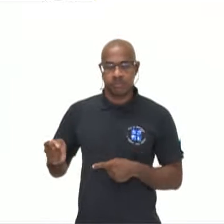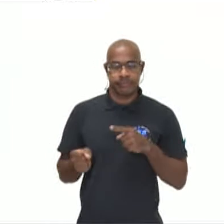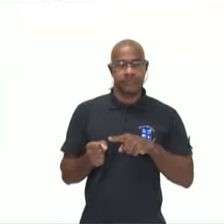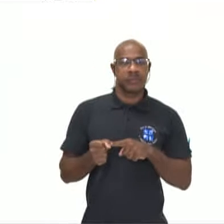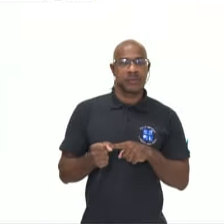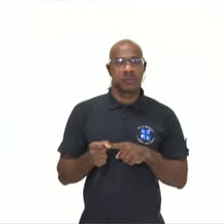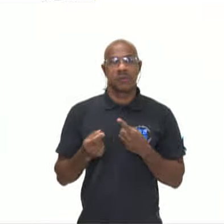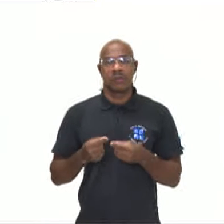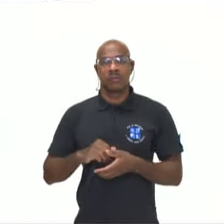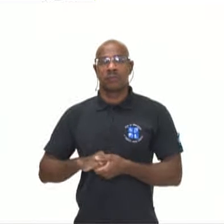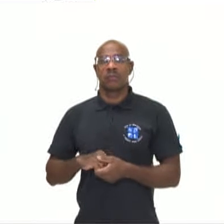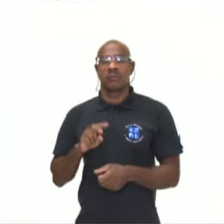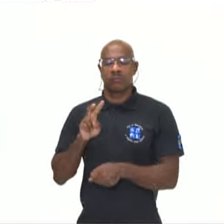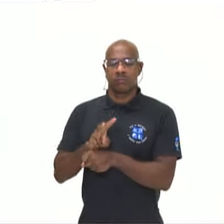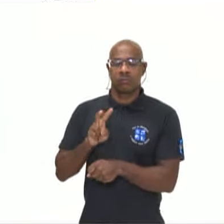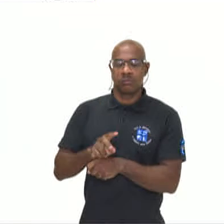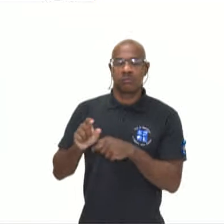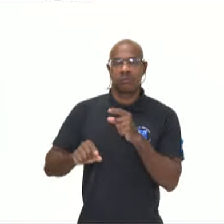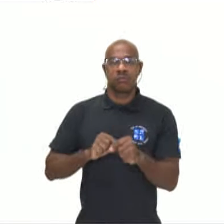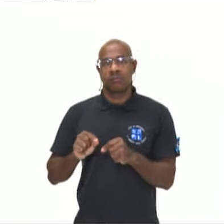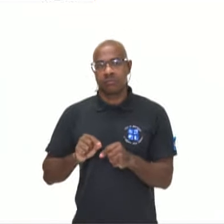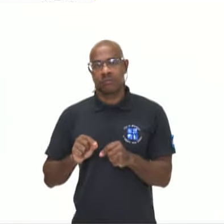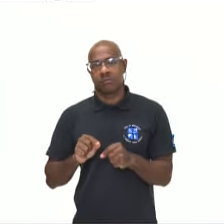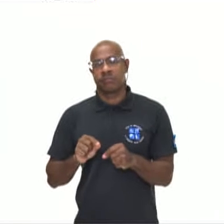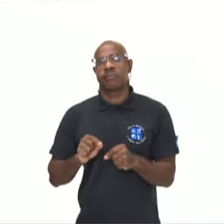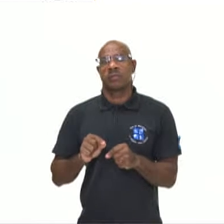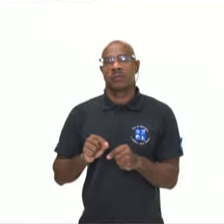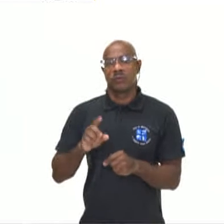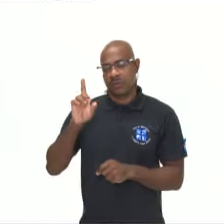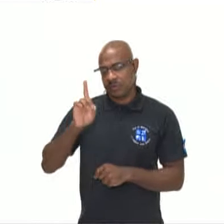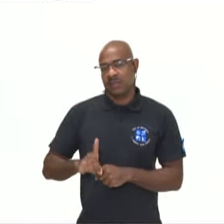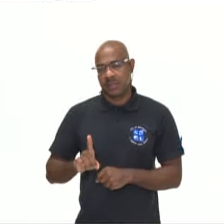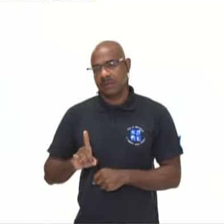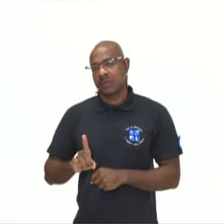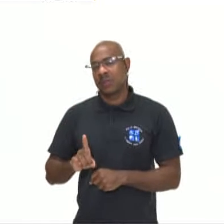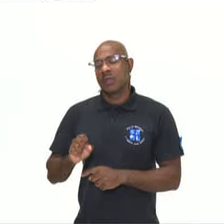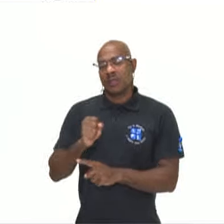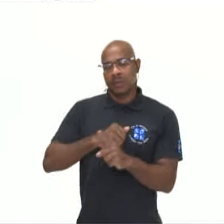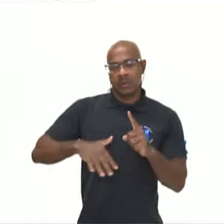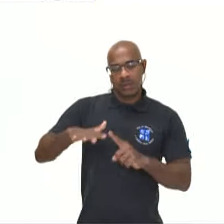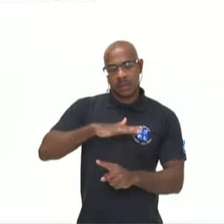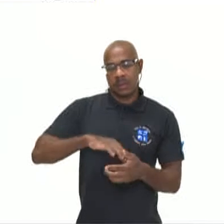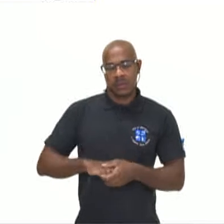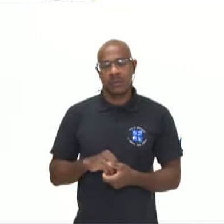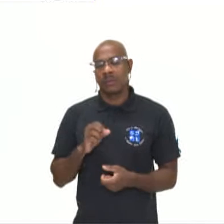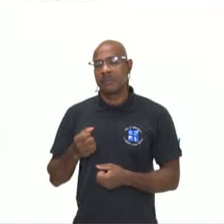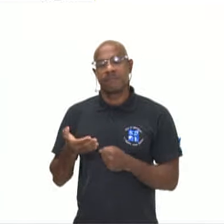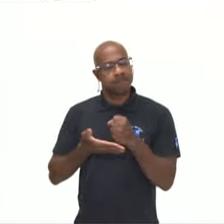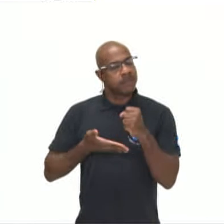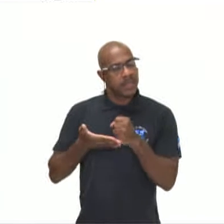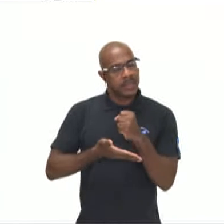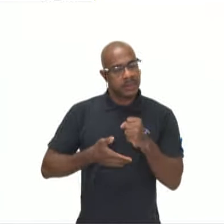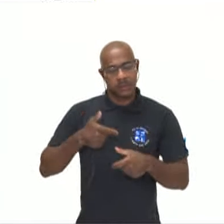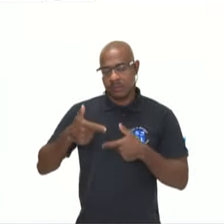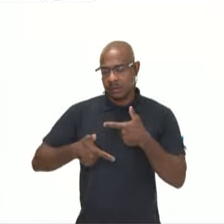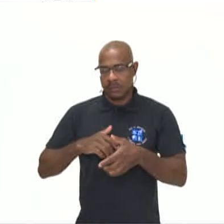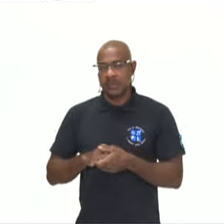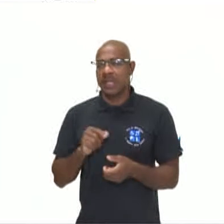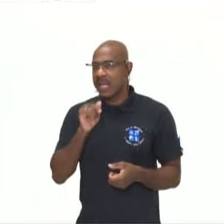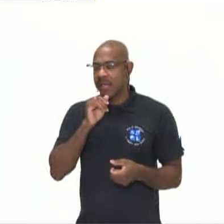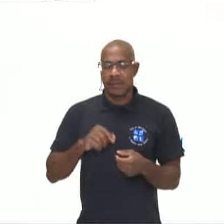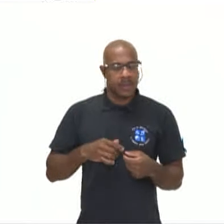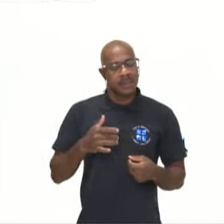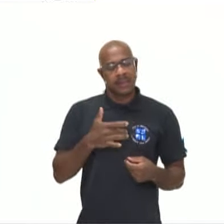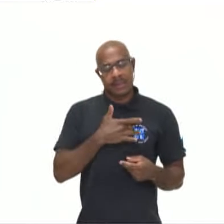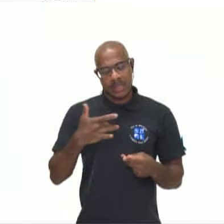ao atendimento dos direitos sociais básicos, como saúde, educação, trabalho,